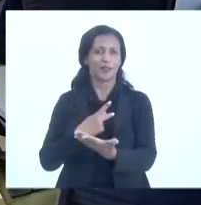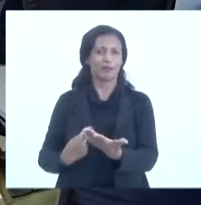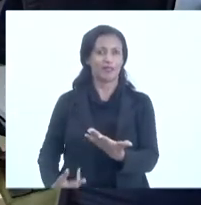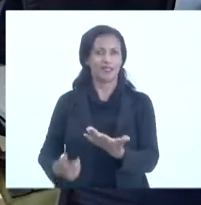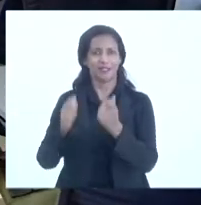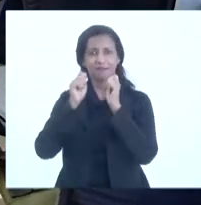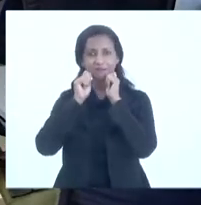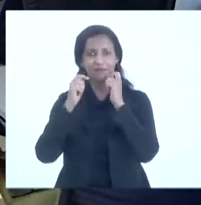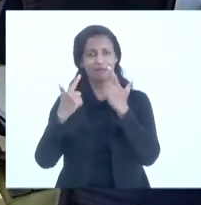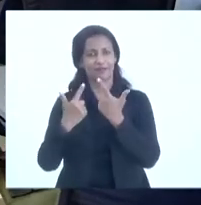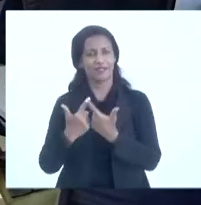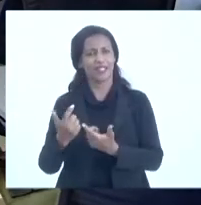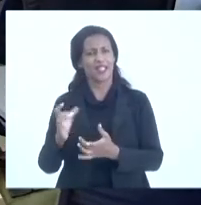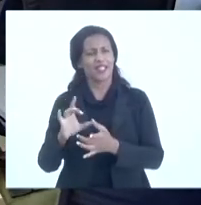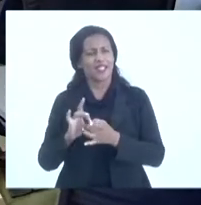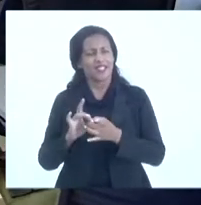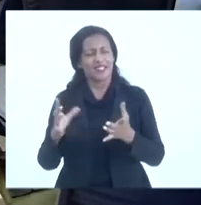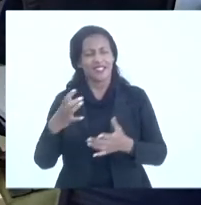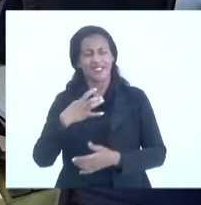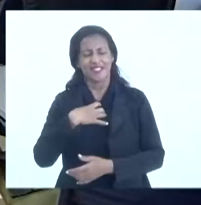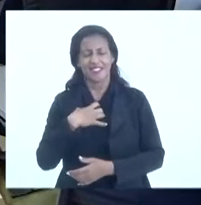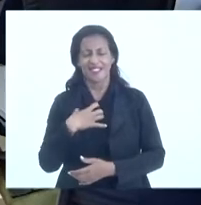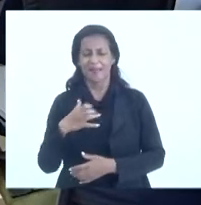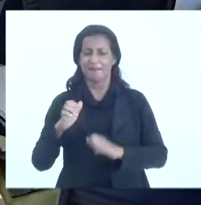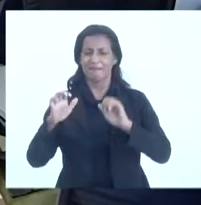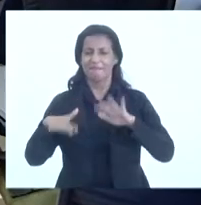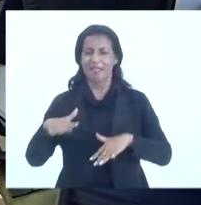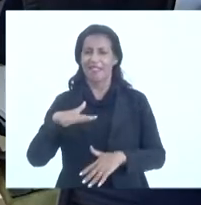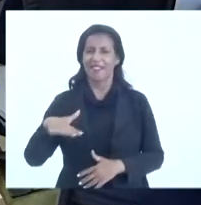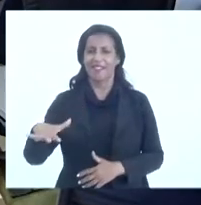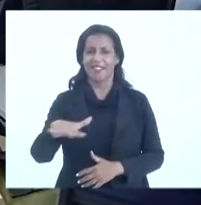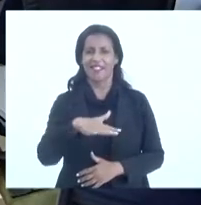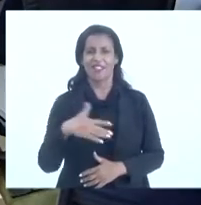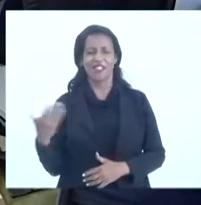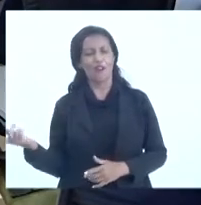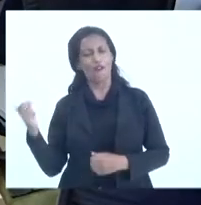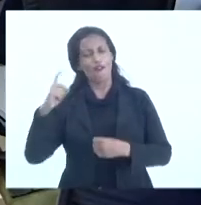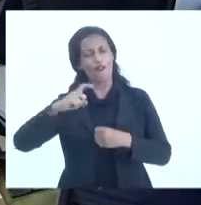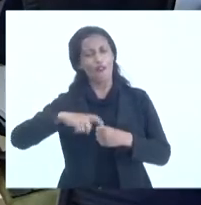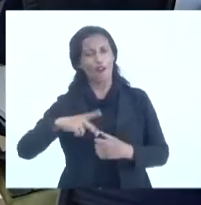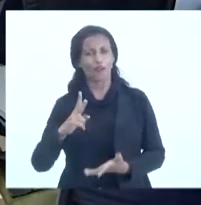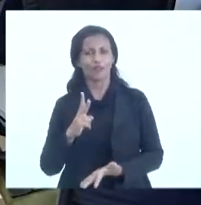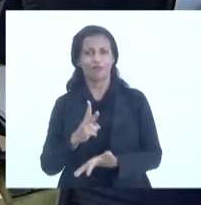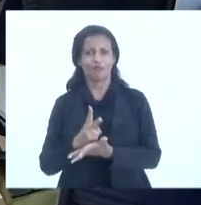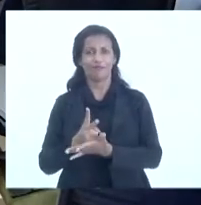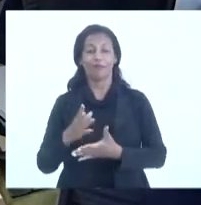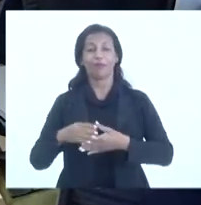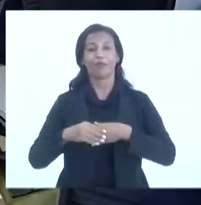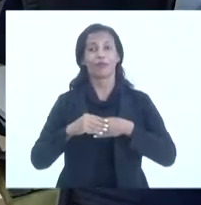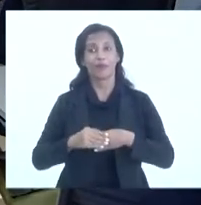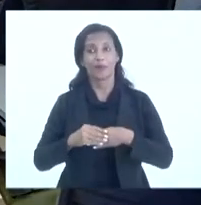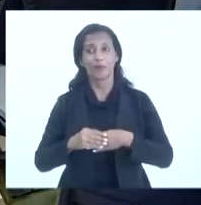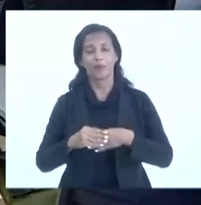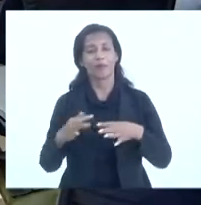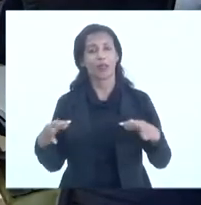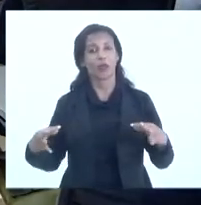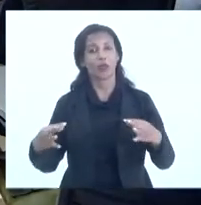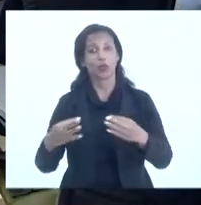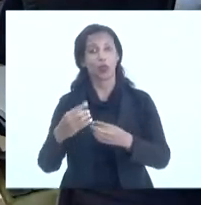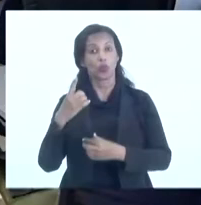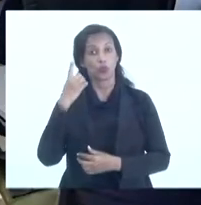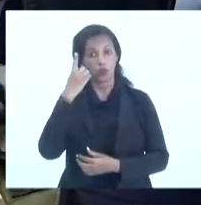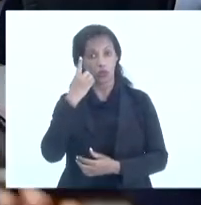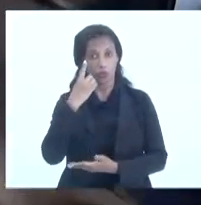da Alerj. Sinta-se à vontade aqui na nossa região. Venha mais vezes. Cumprimentando Vossa Excelência, eu cumprimento a todos os deputados